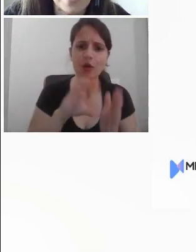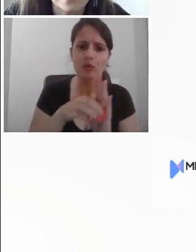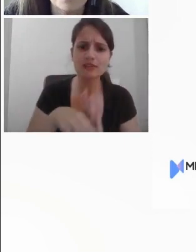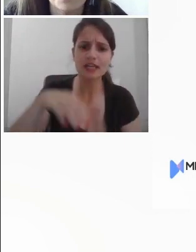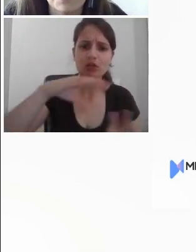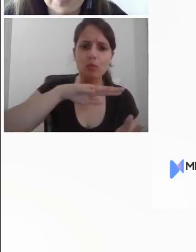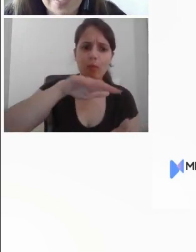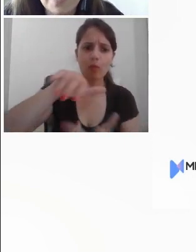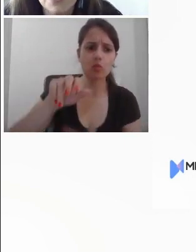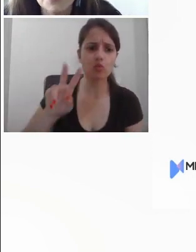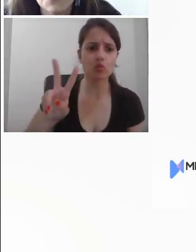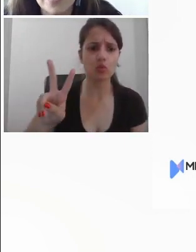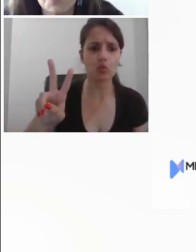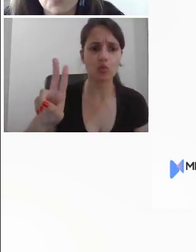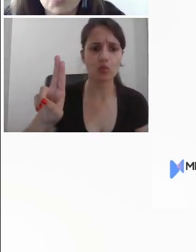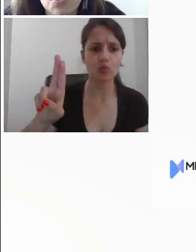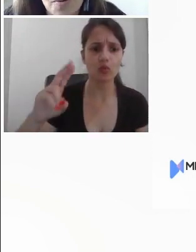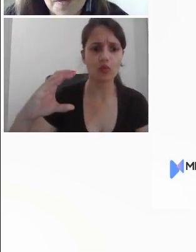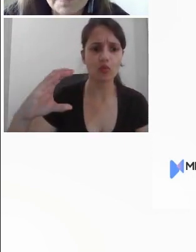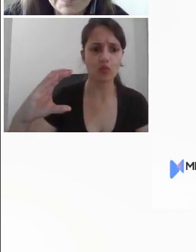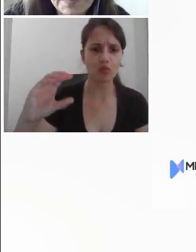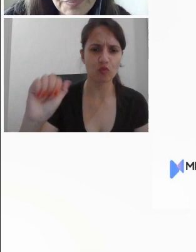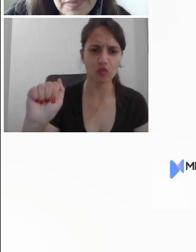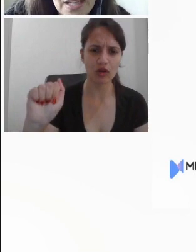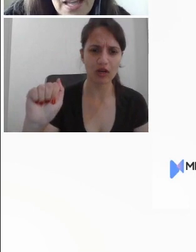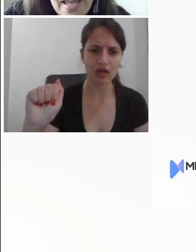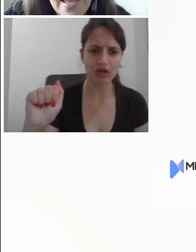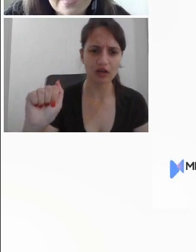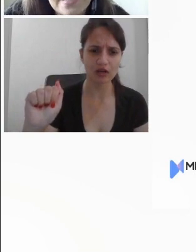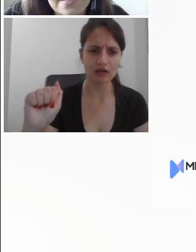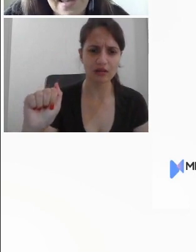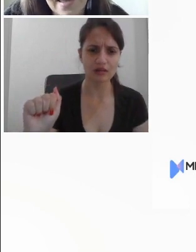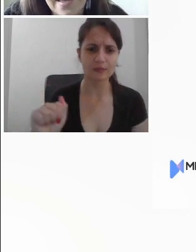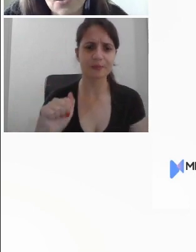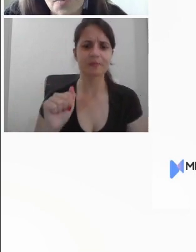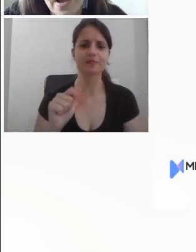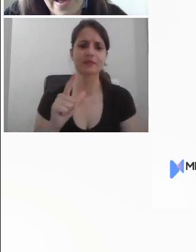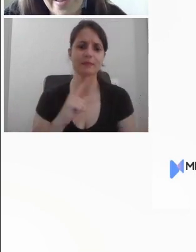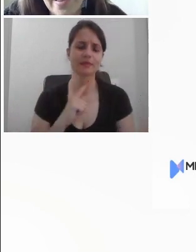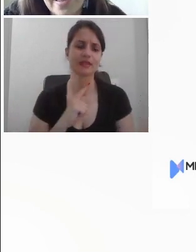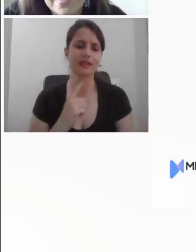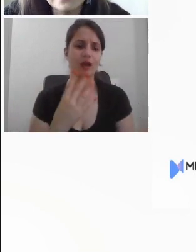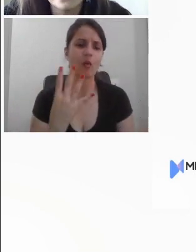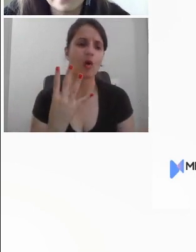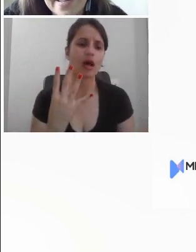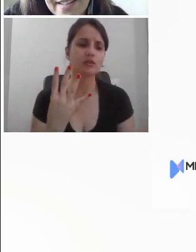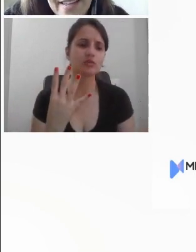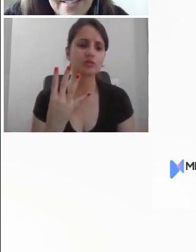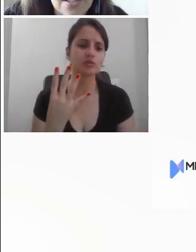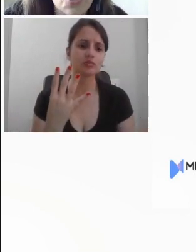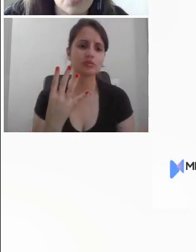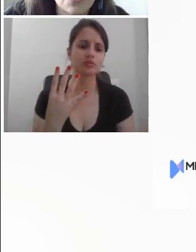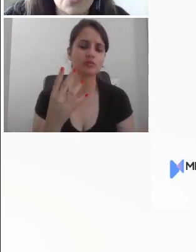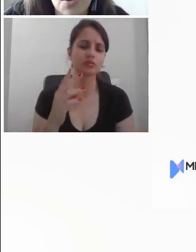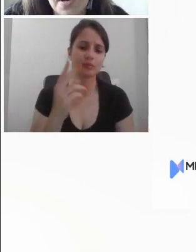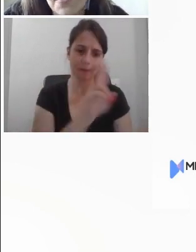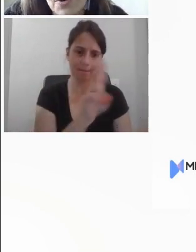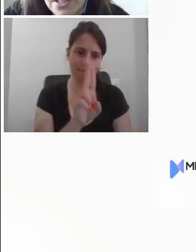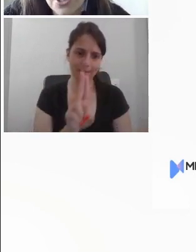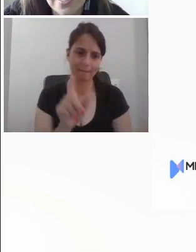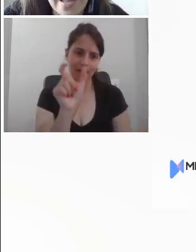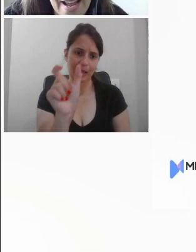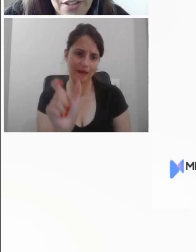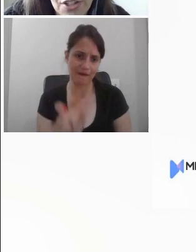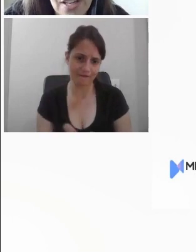sei se é familiar também para vocês mas a gente fala muito sobre essas eh sobre a incerteza que existe hoje sobre